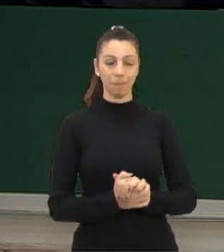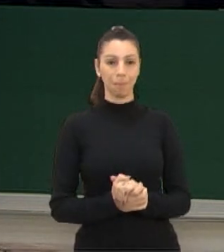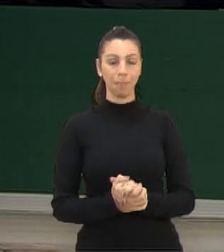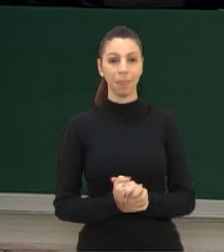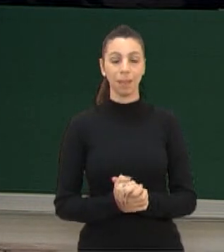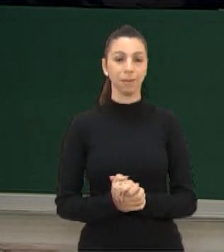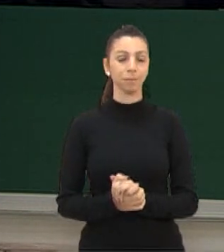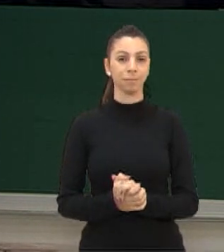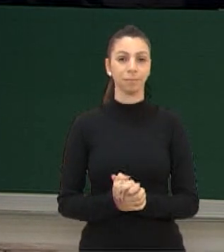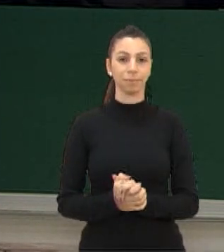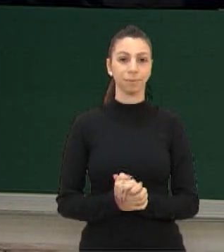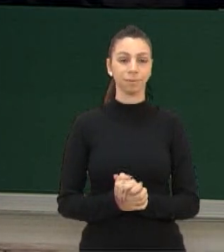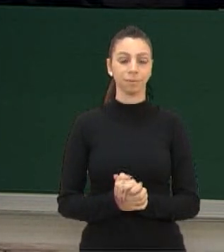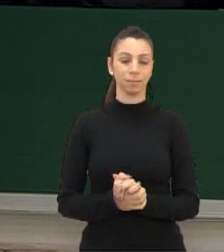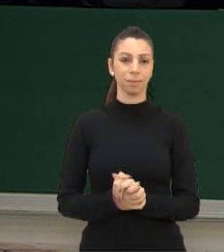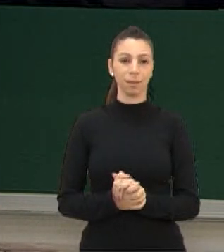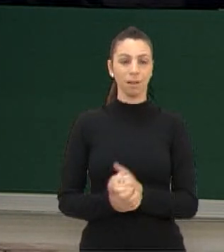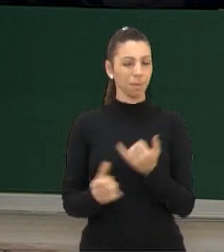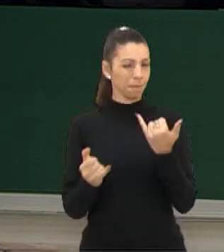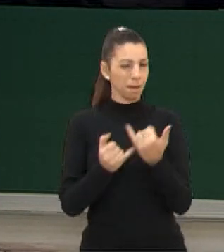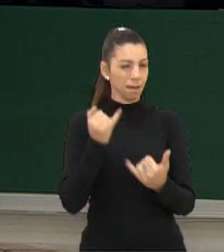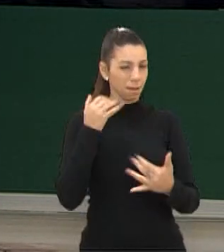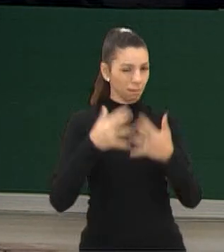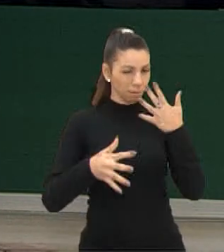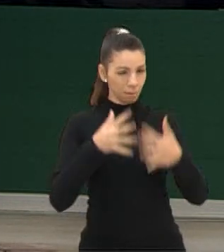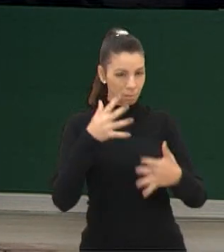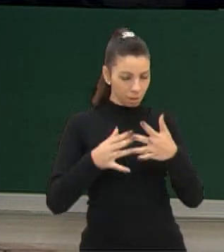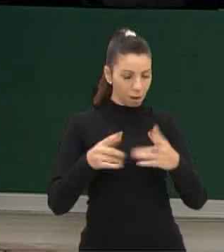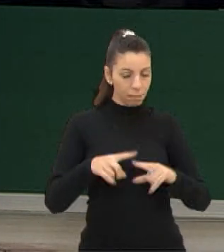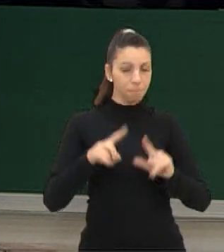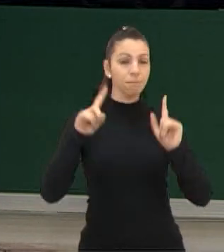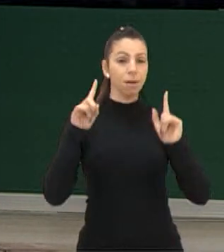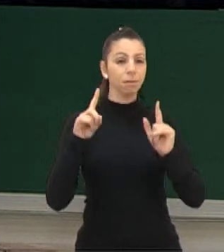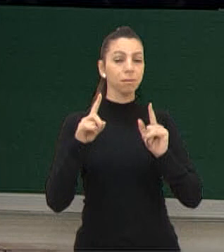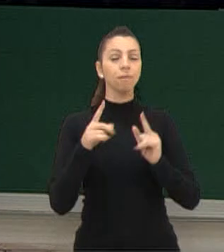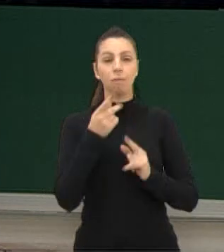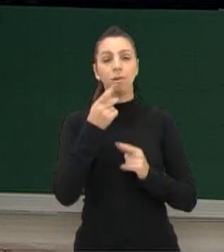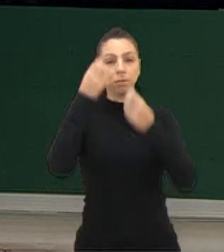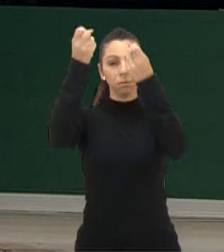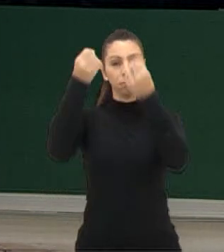Lendo aqui parece um pouco confuso, mas vamos traduzir o que Mills quer dizer.